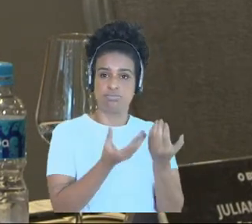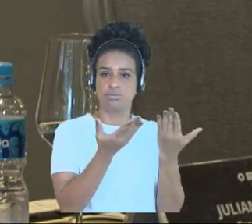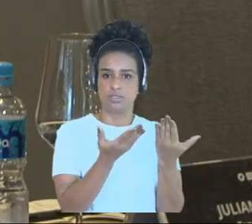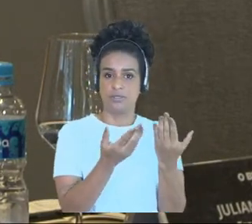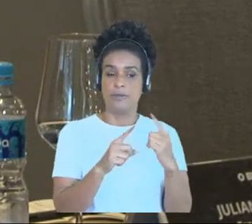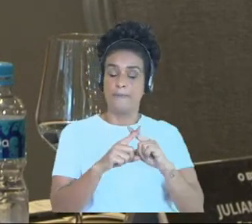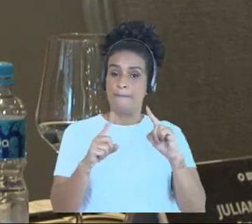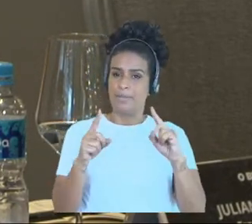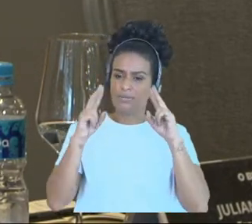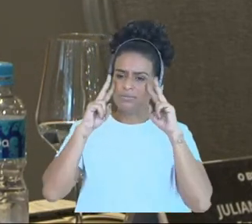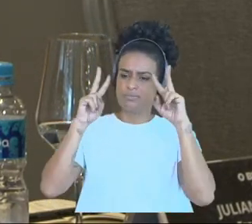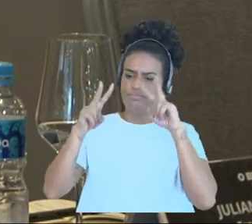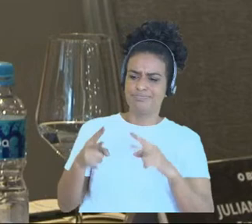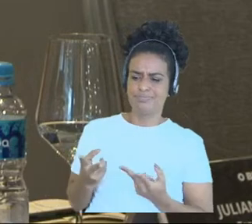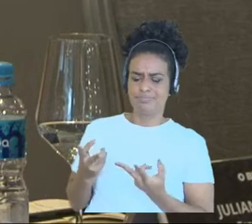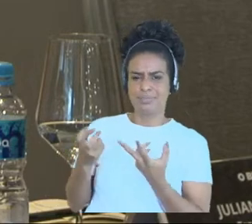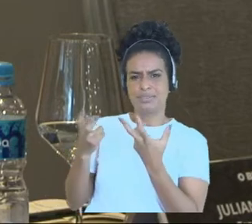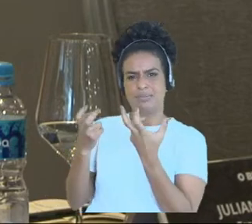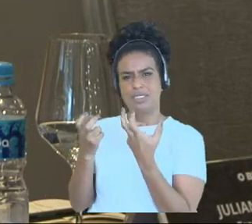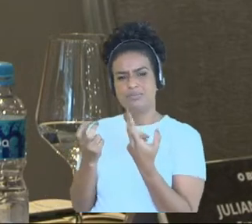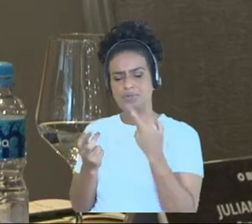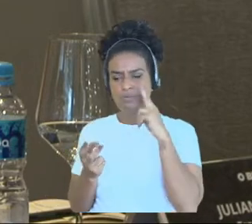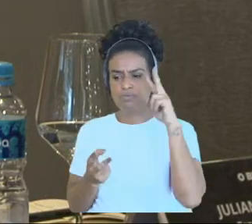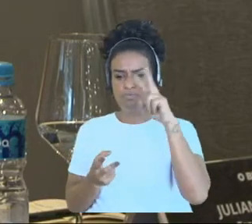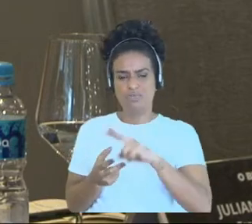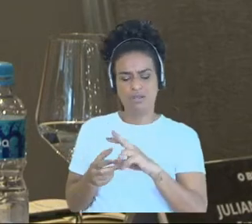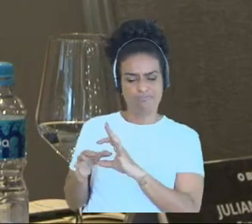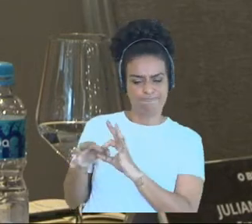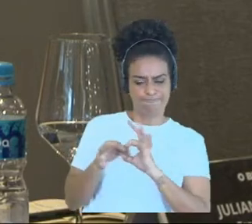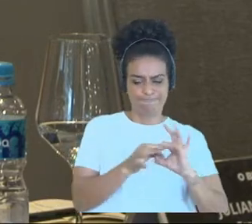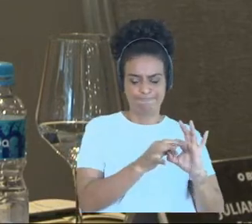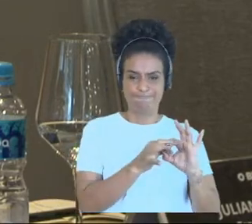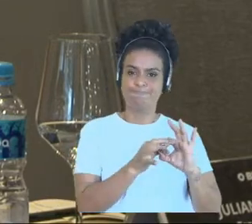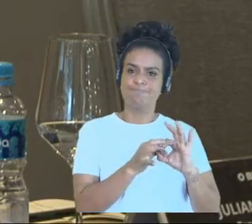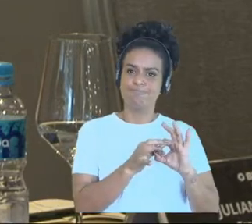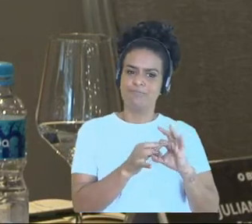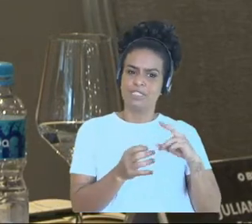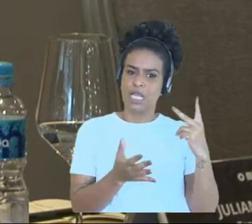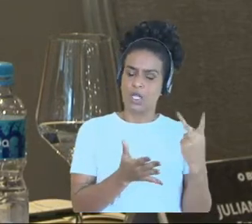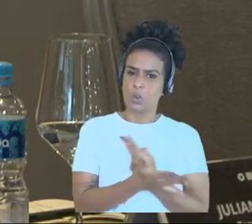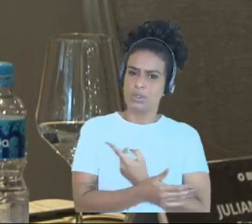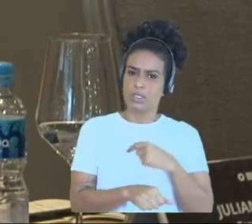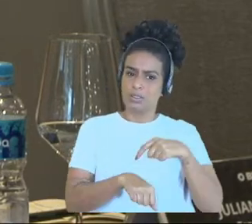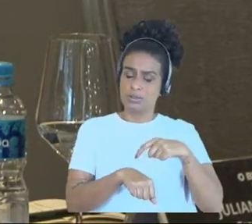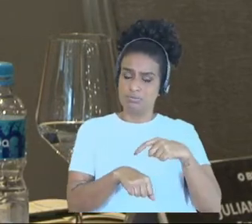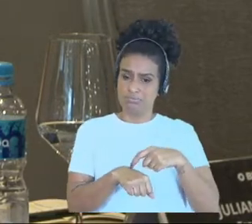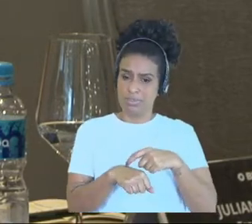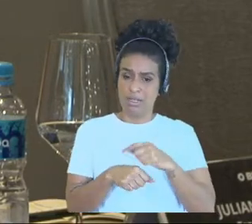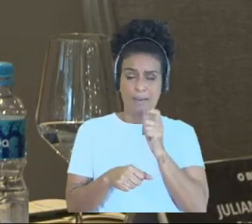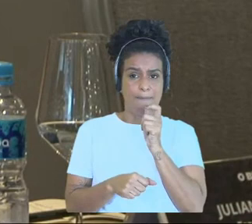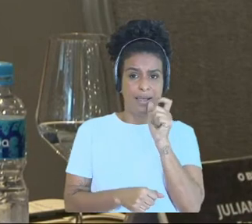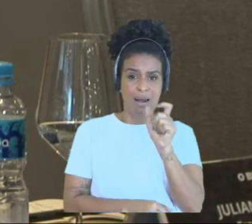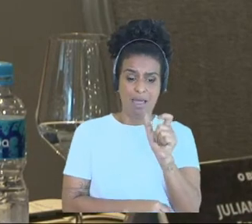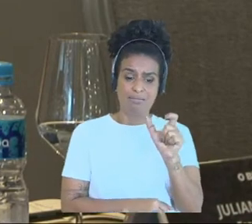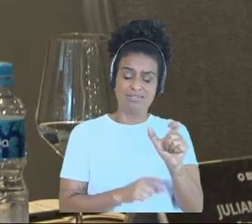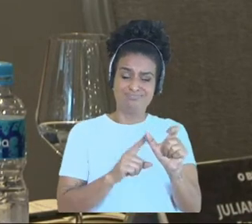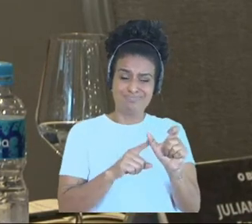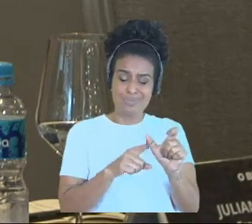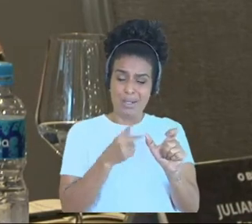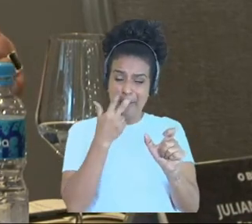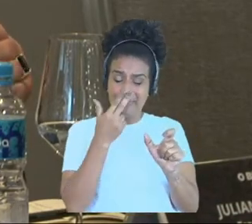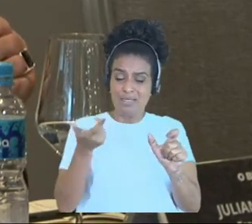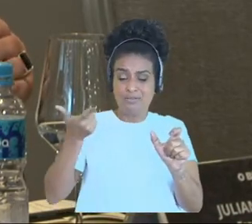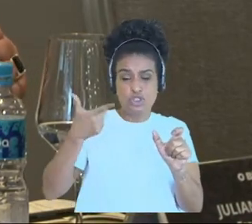Então, se vocês repararem, eu estou falando só de efeitos que são conjunturais, que são não recorrentes e, pela própria definição da palavra, não vão se